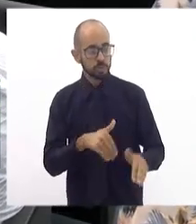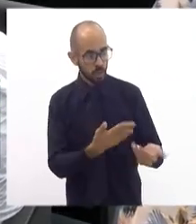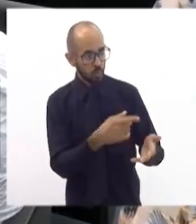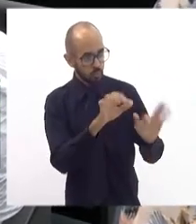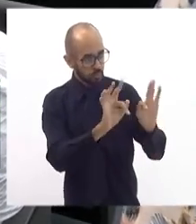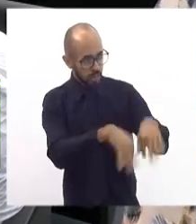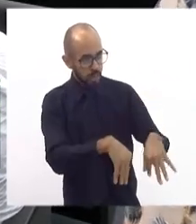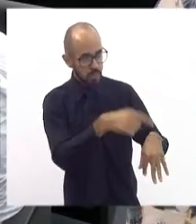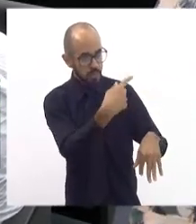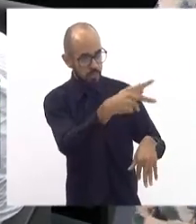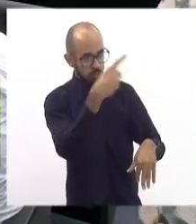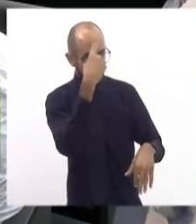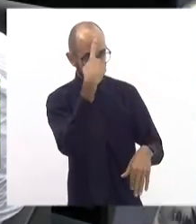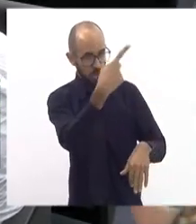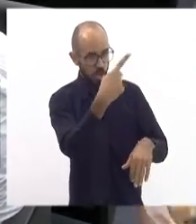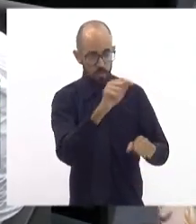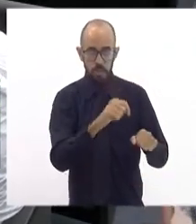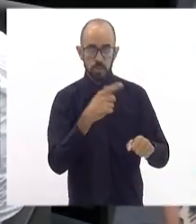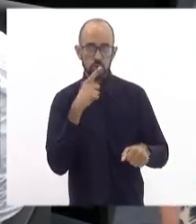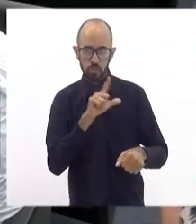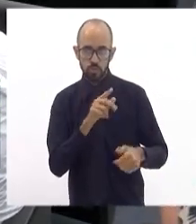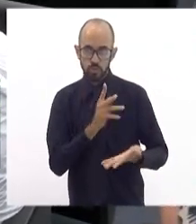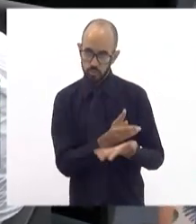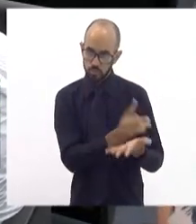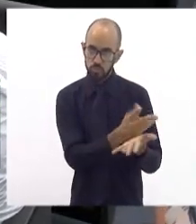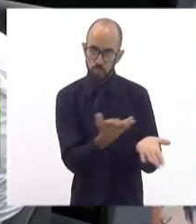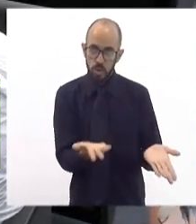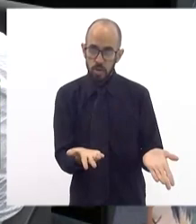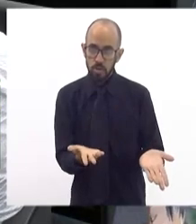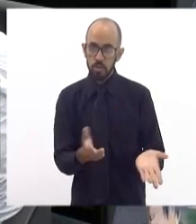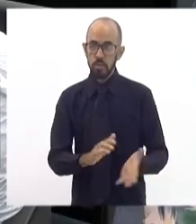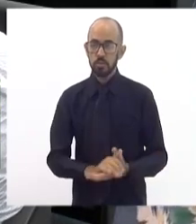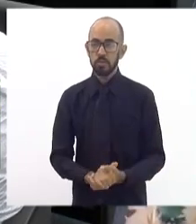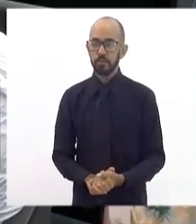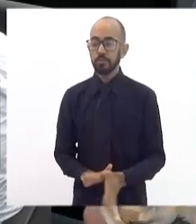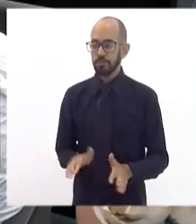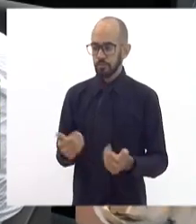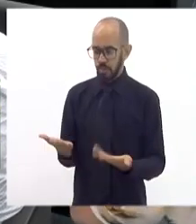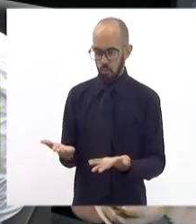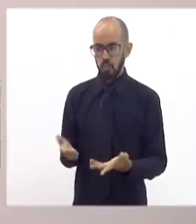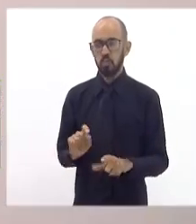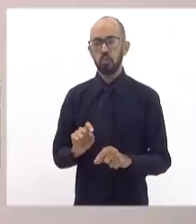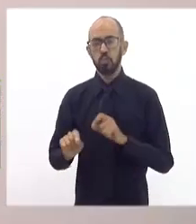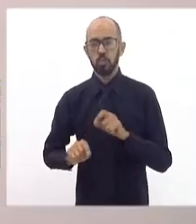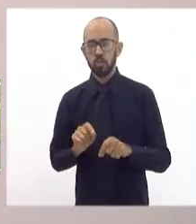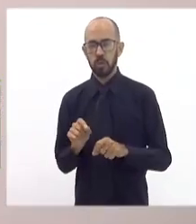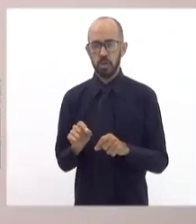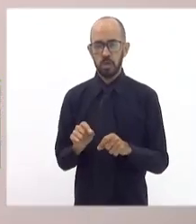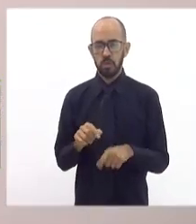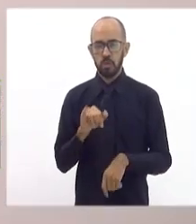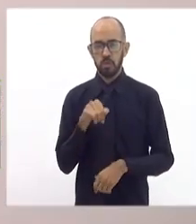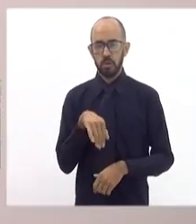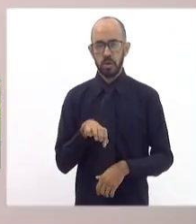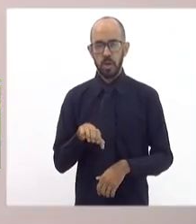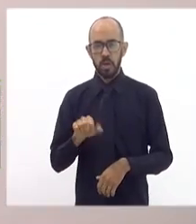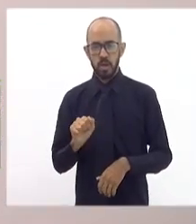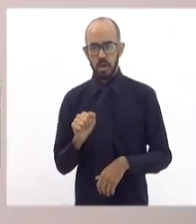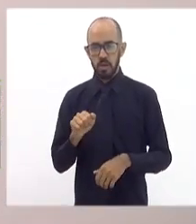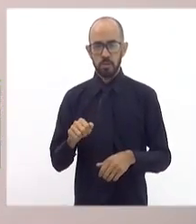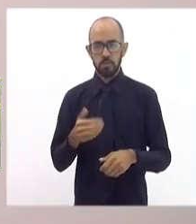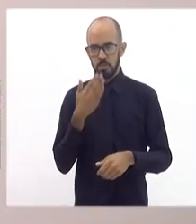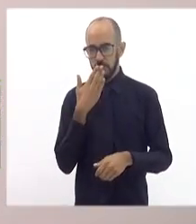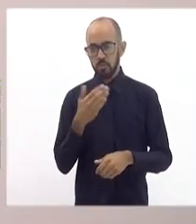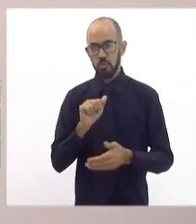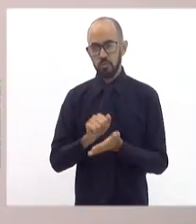seu raciocínio para que a gente possa então então no bojo dessa desse alcance tudo ideia solicitou diversas de tudo se